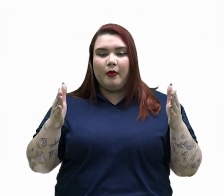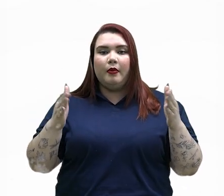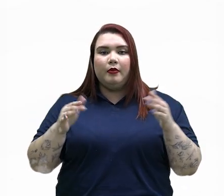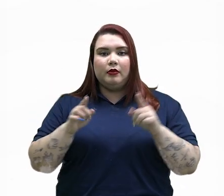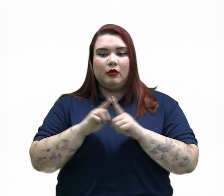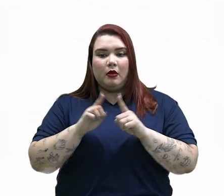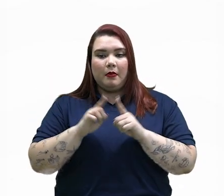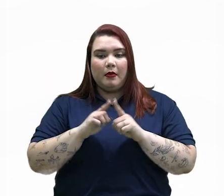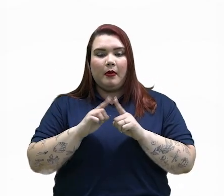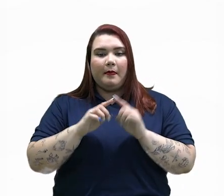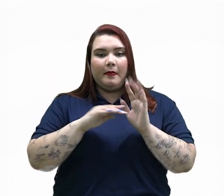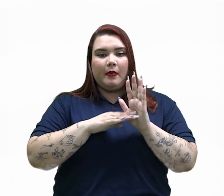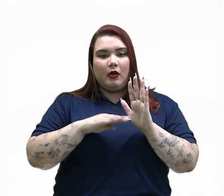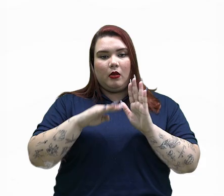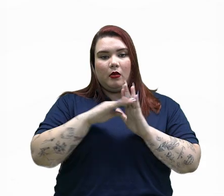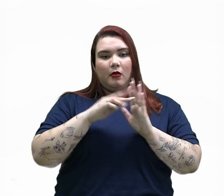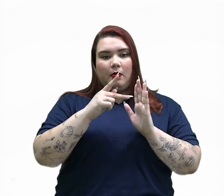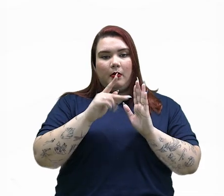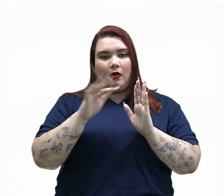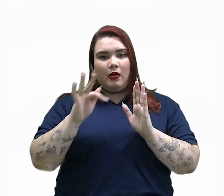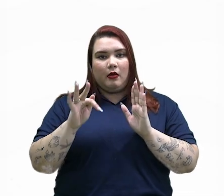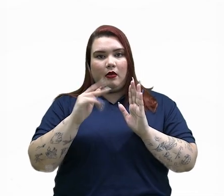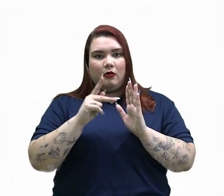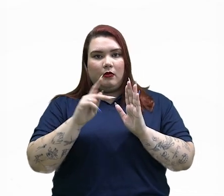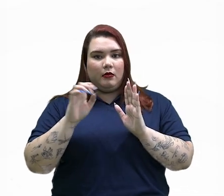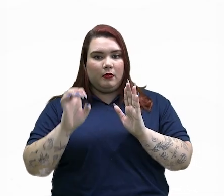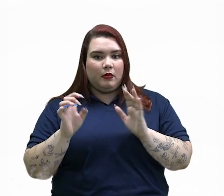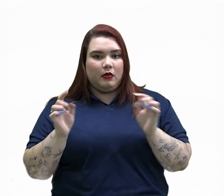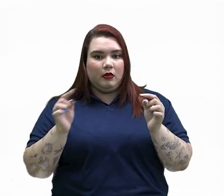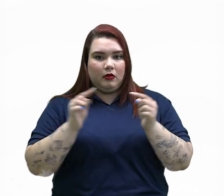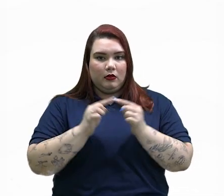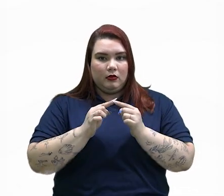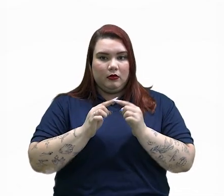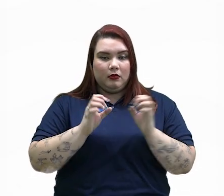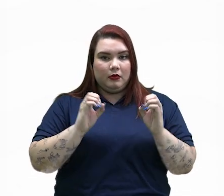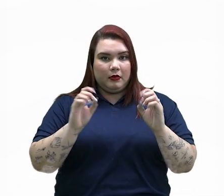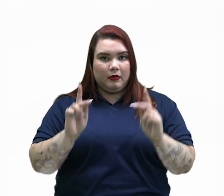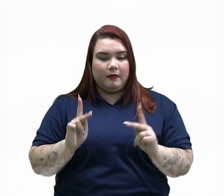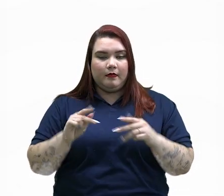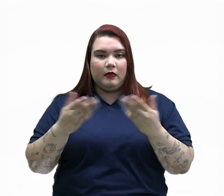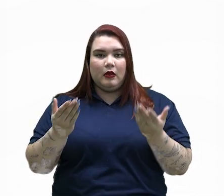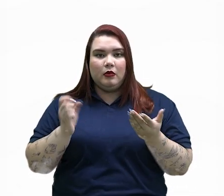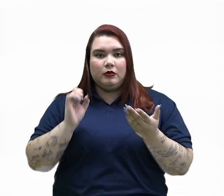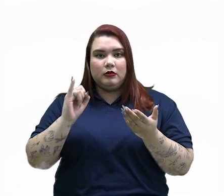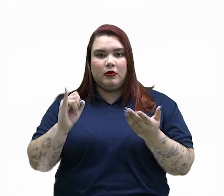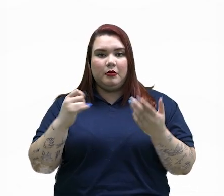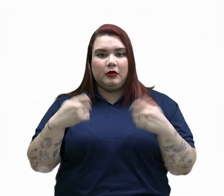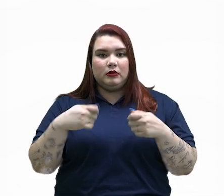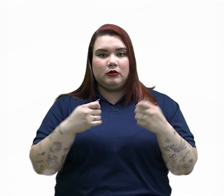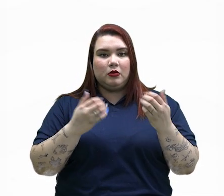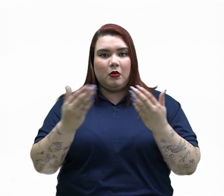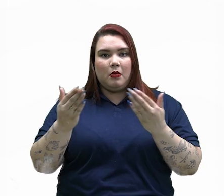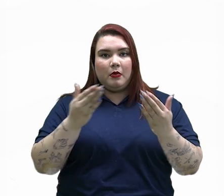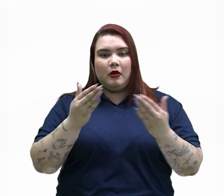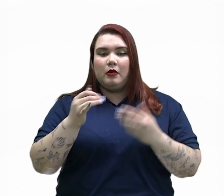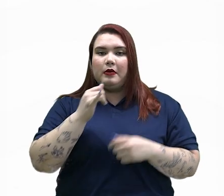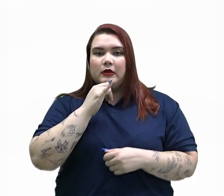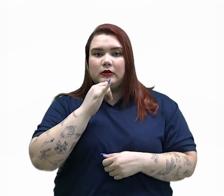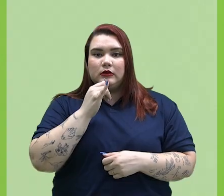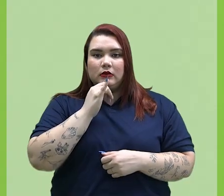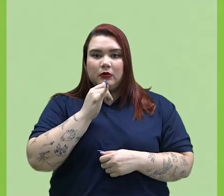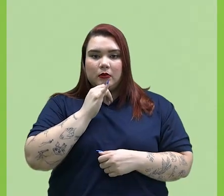sejam os pontos de fusão e ebulição para esses compostos, tá? Então, se você tiver que comparar, né, um exemplo de